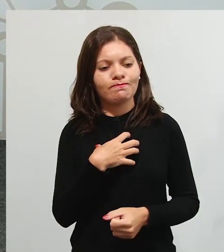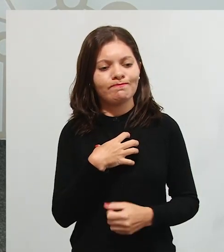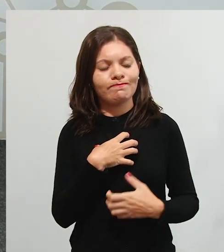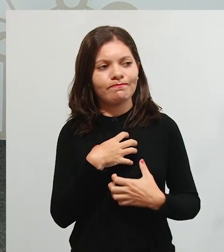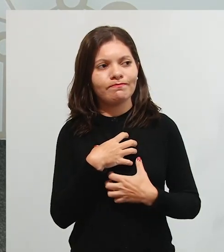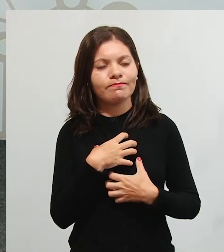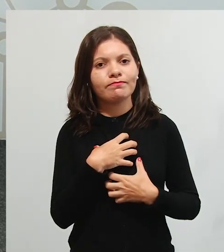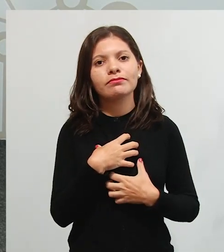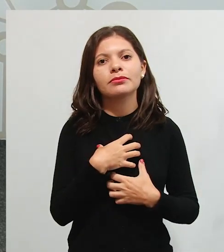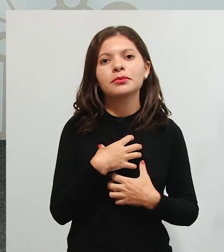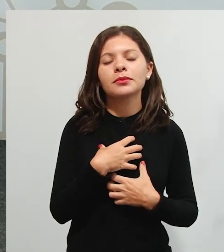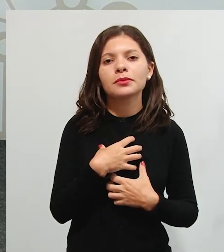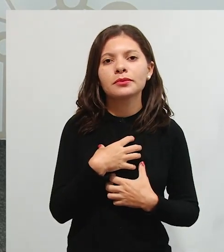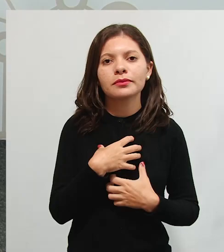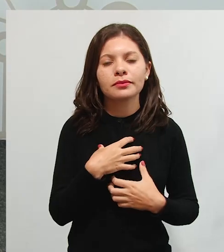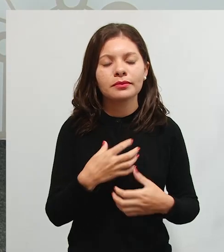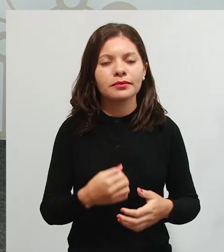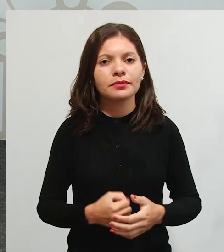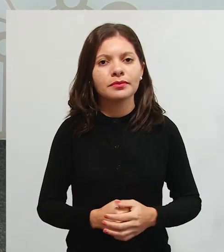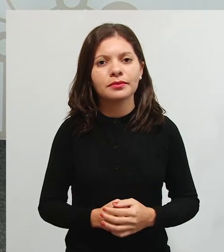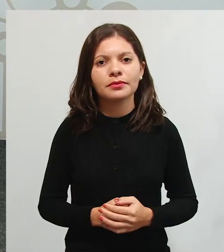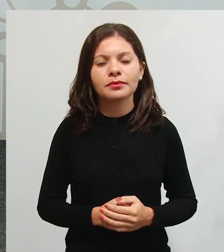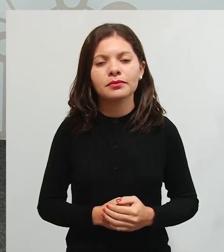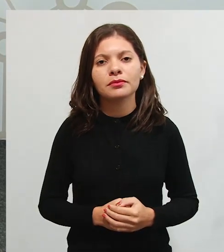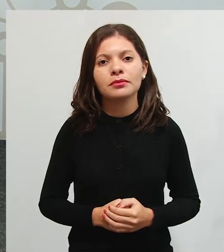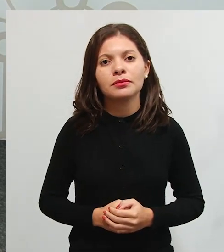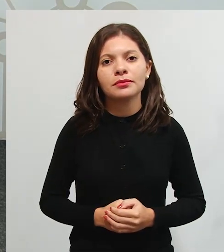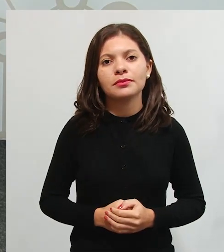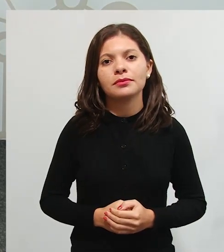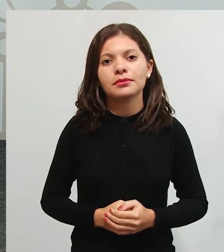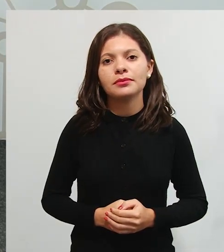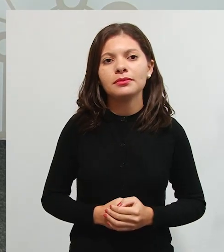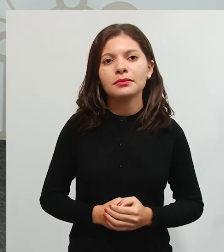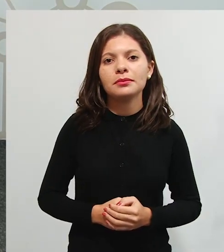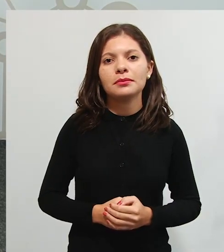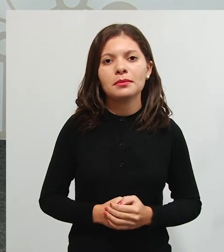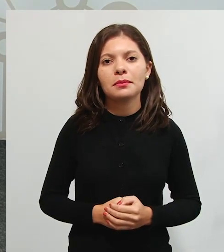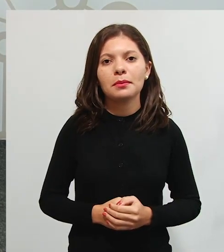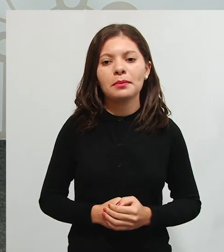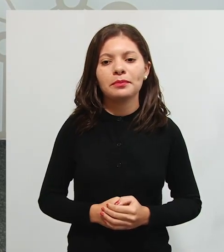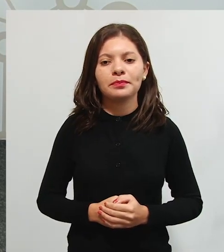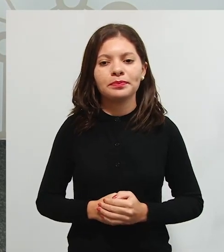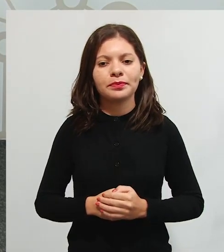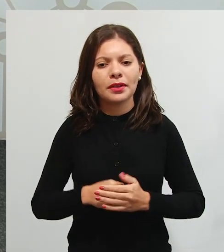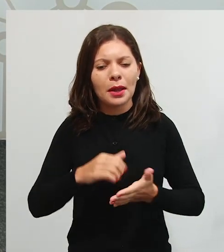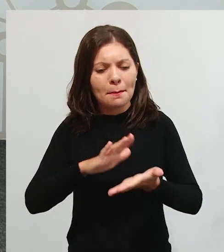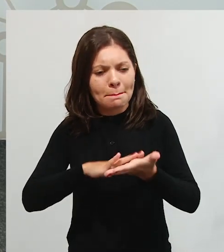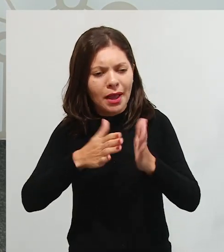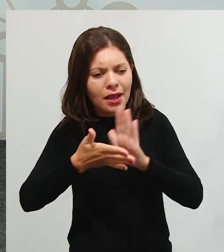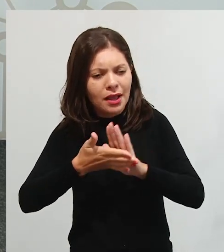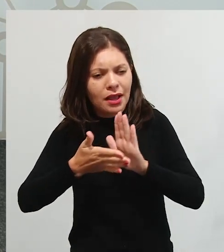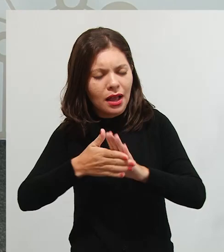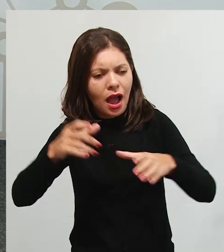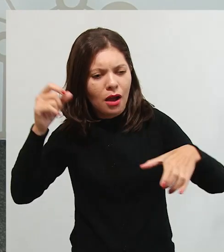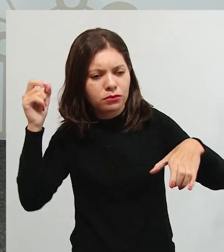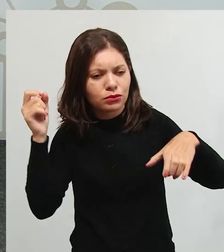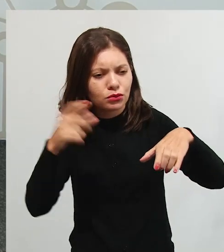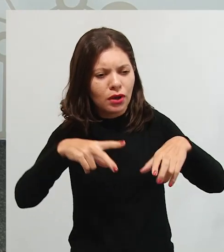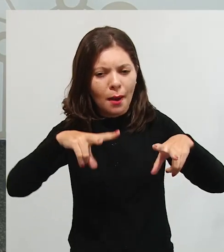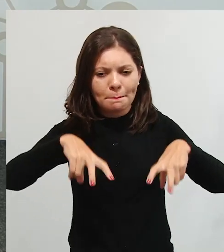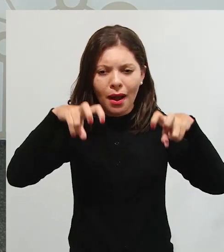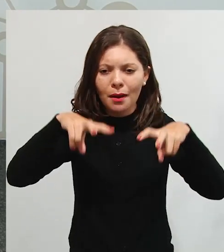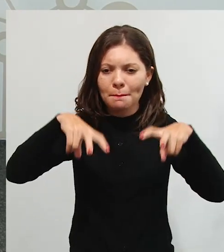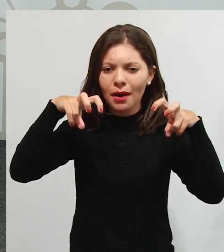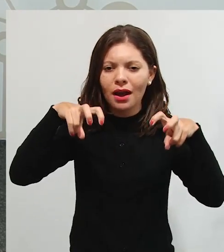sensorial mesmo, né? Passar por aquela questão. E pegar, chutar,